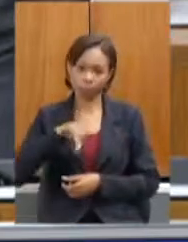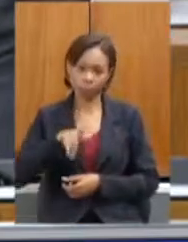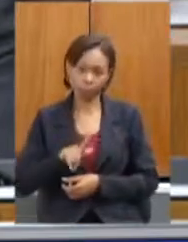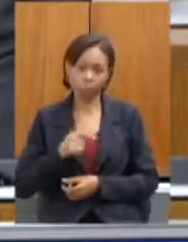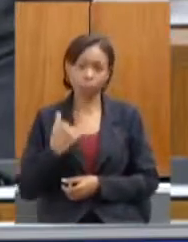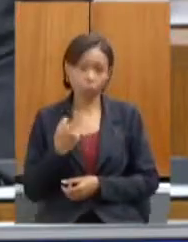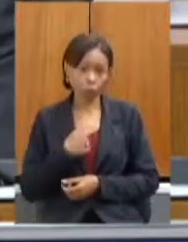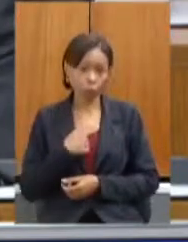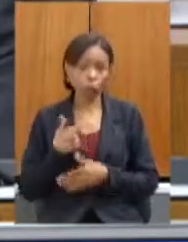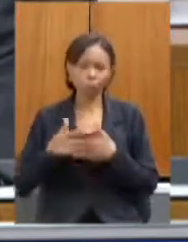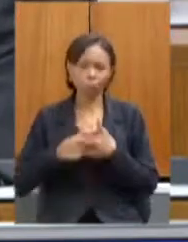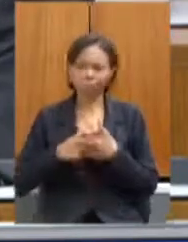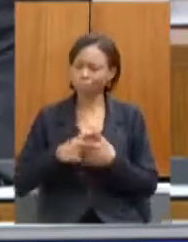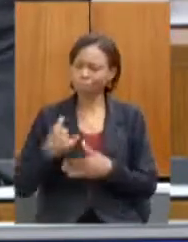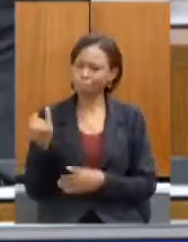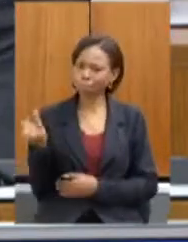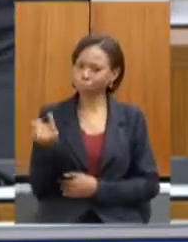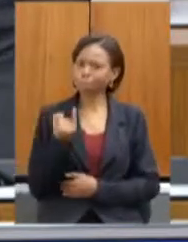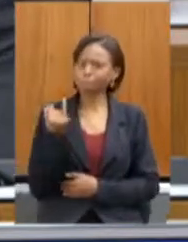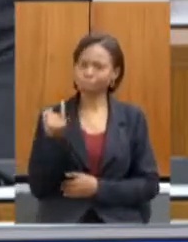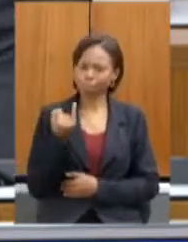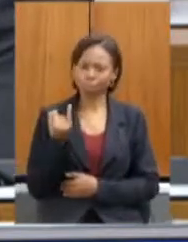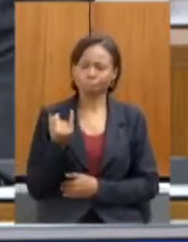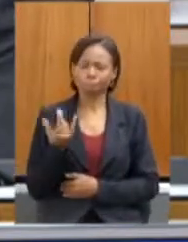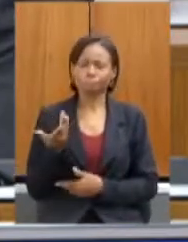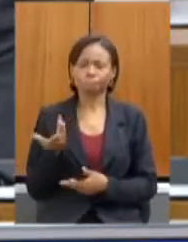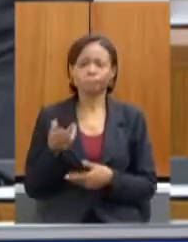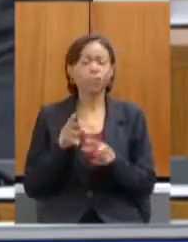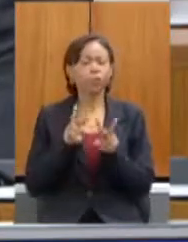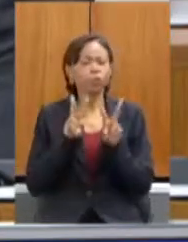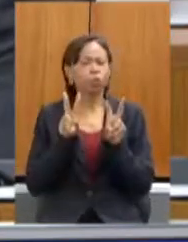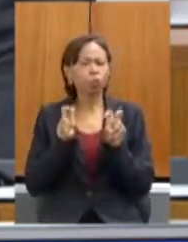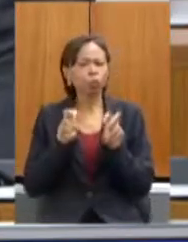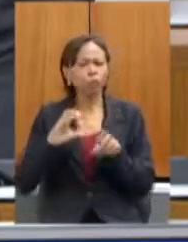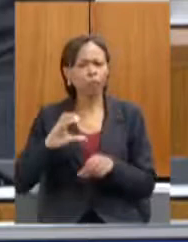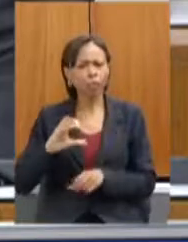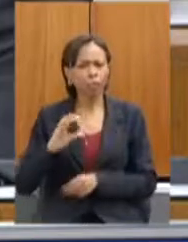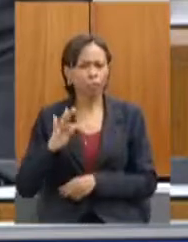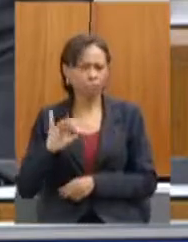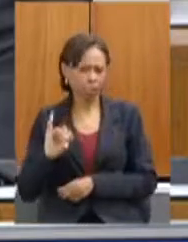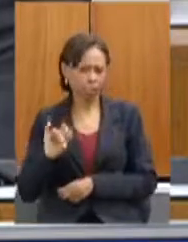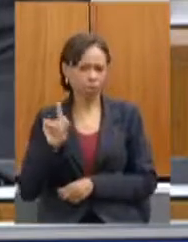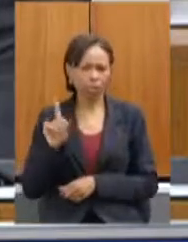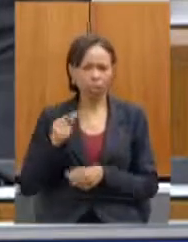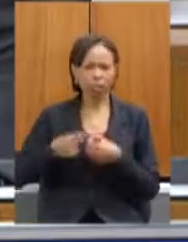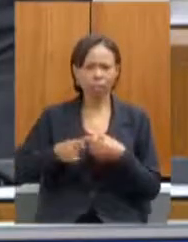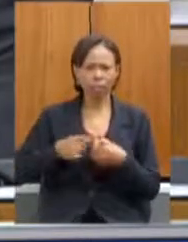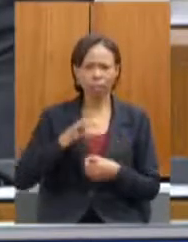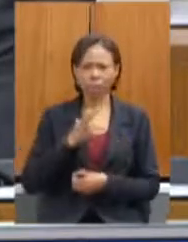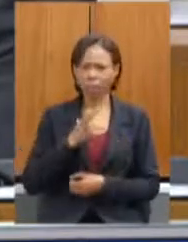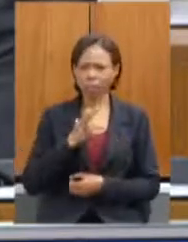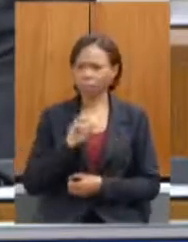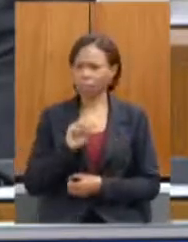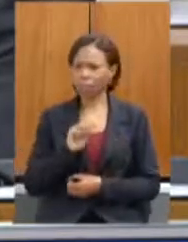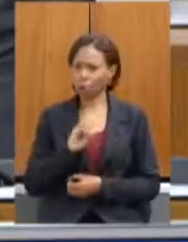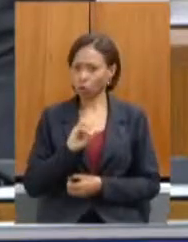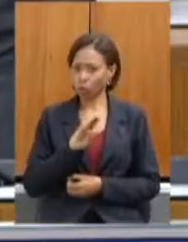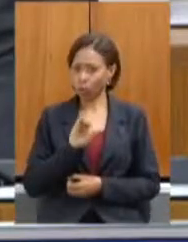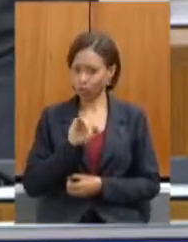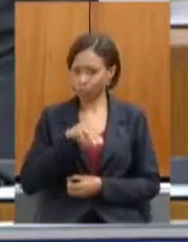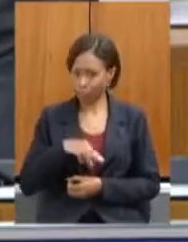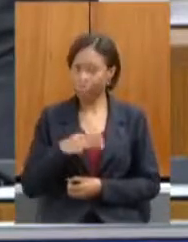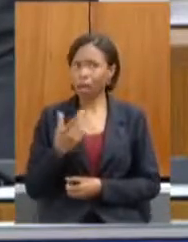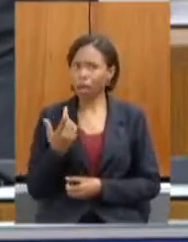papel muito importante e em relação ao CTI né de Itaobim e os e tampinha é um